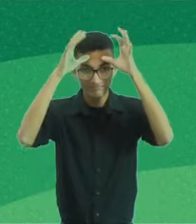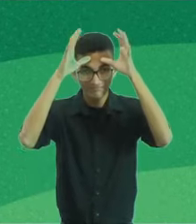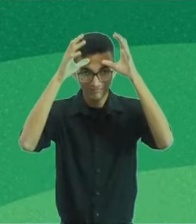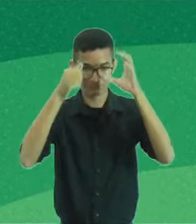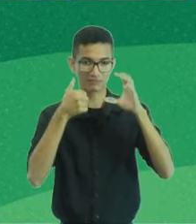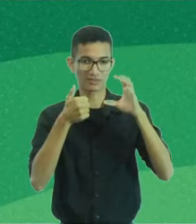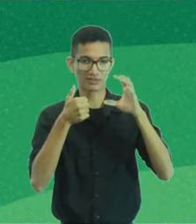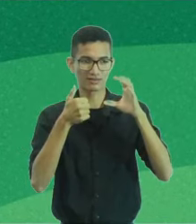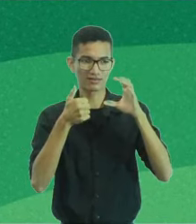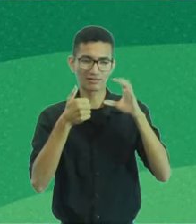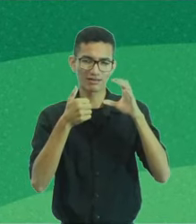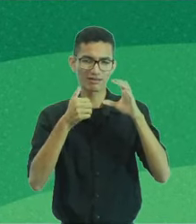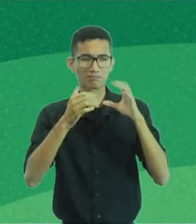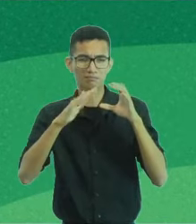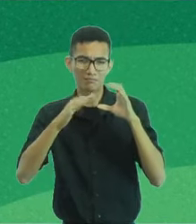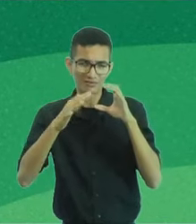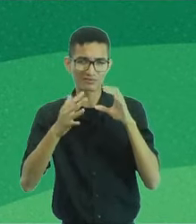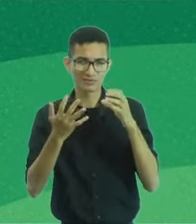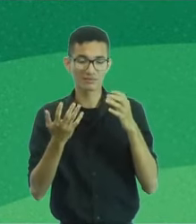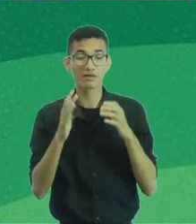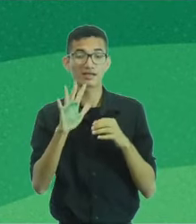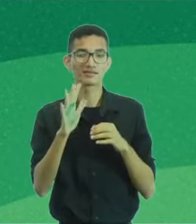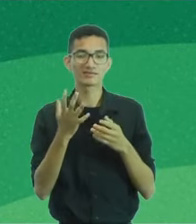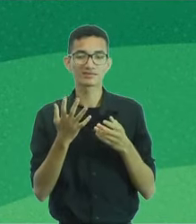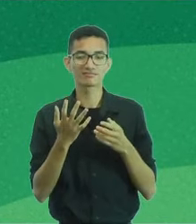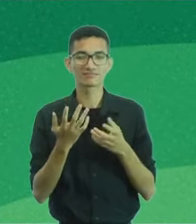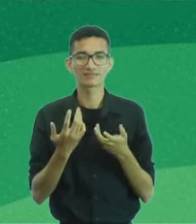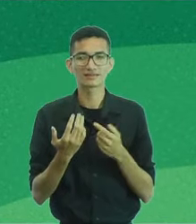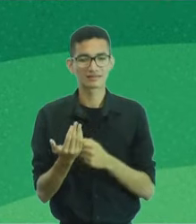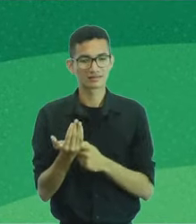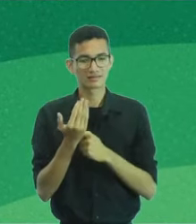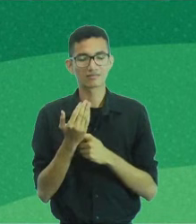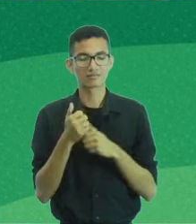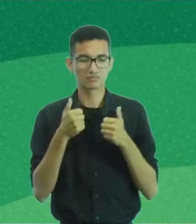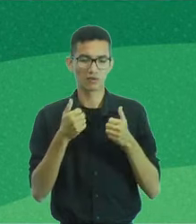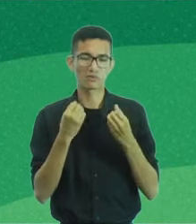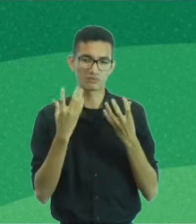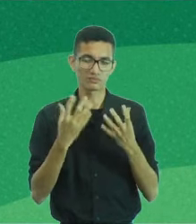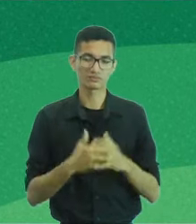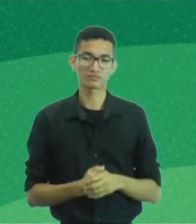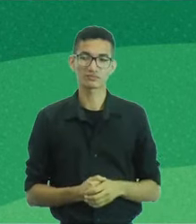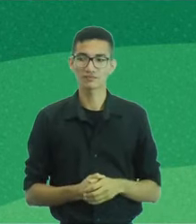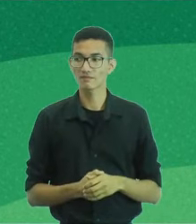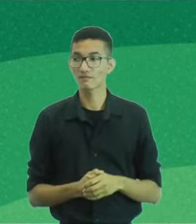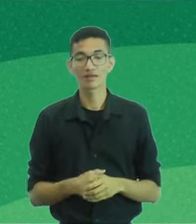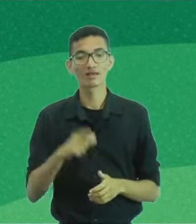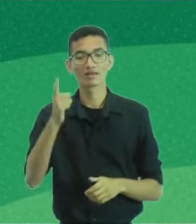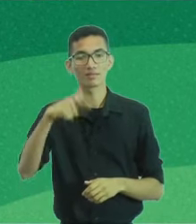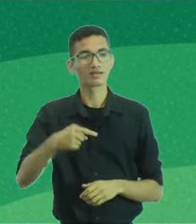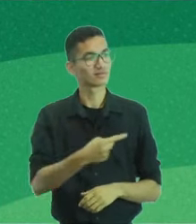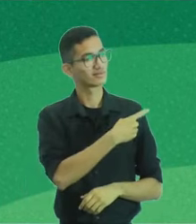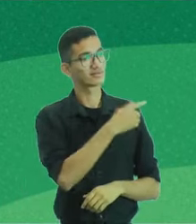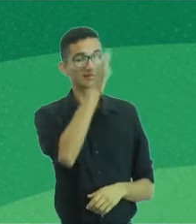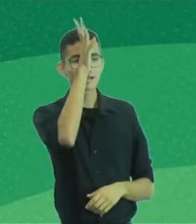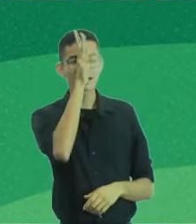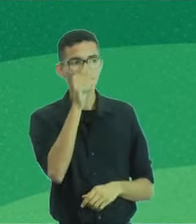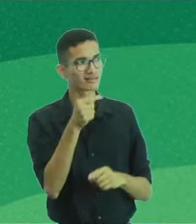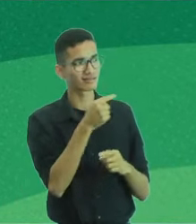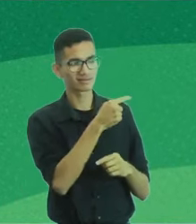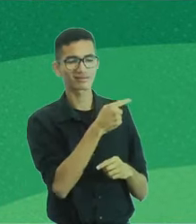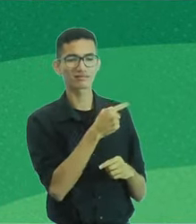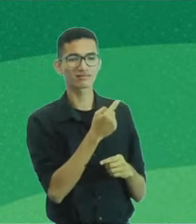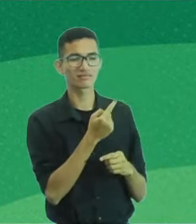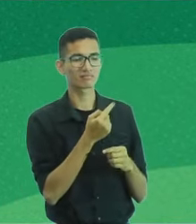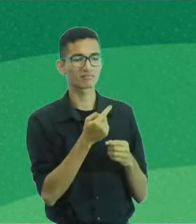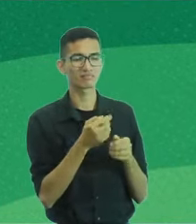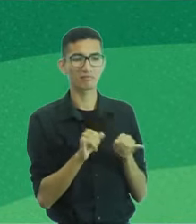mundo na medida do possível eu acredito mas acho que foi de grande ajuda e essa Galinha aqui não tá aí à toa ela tem